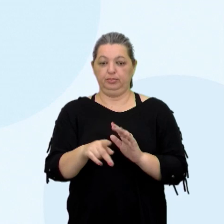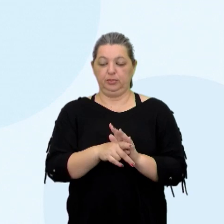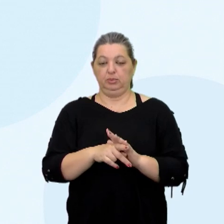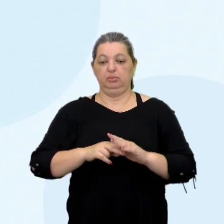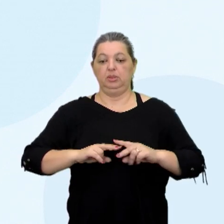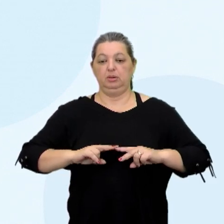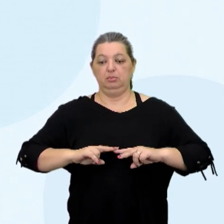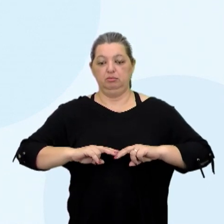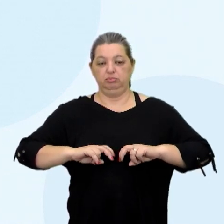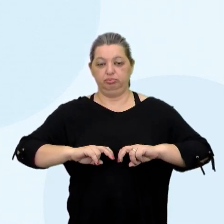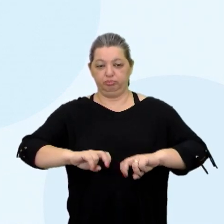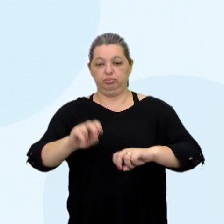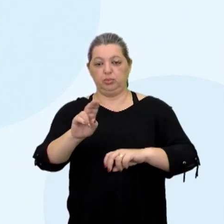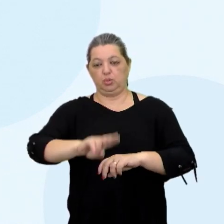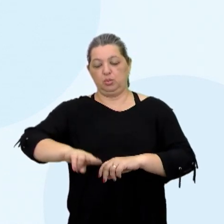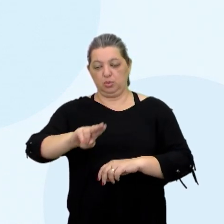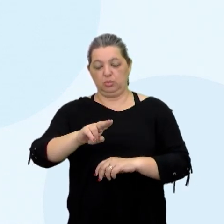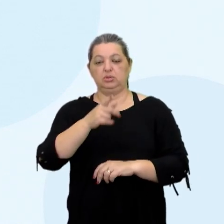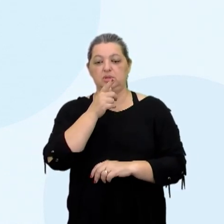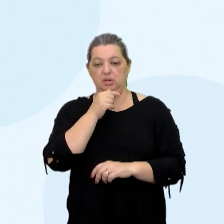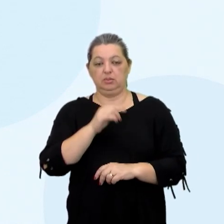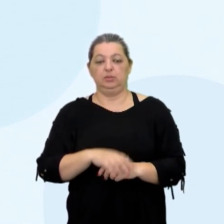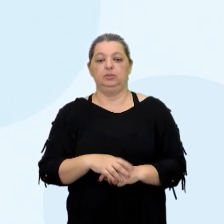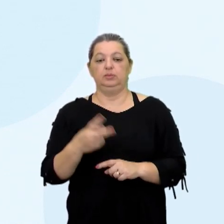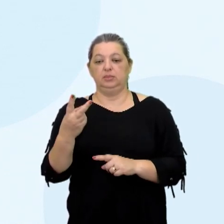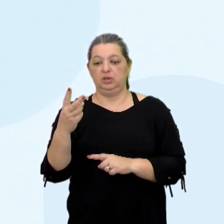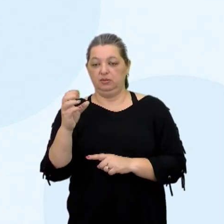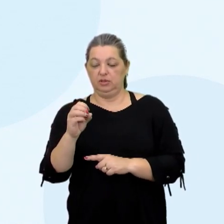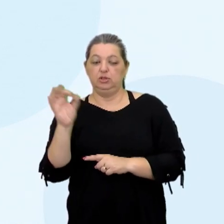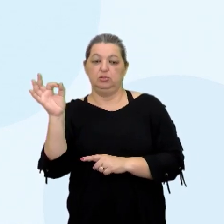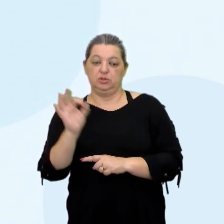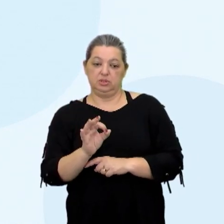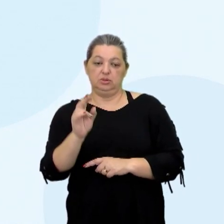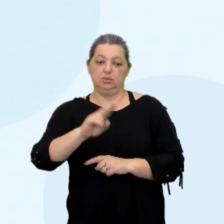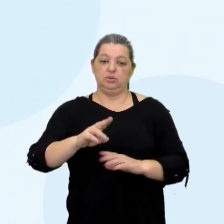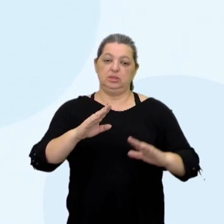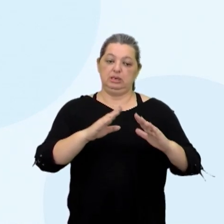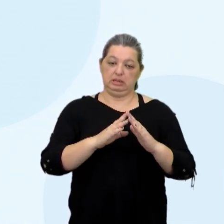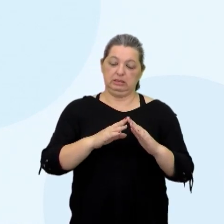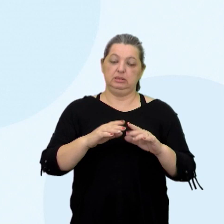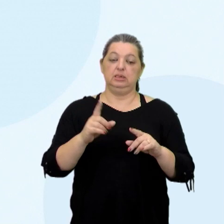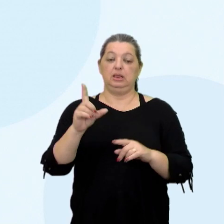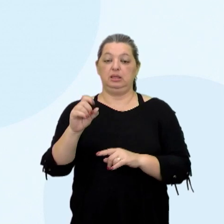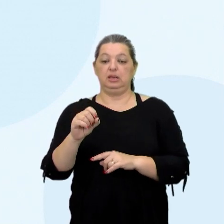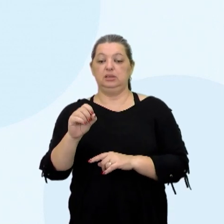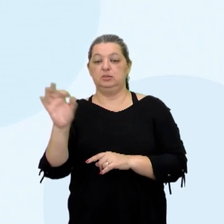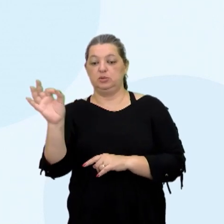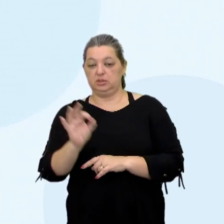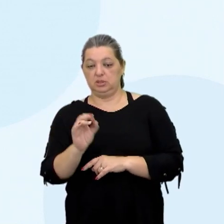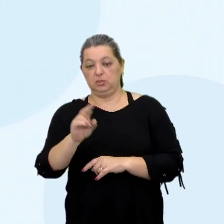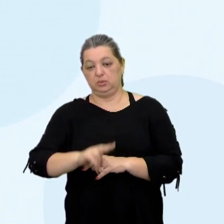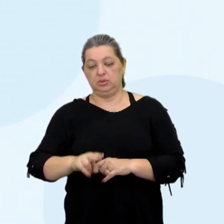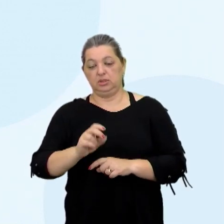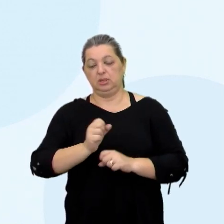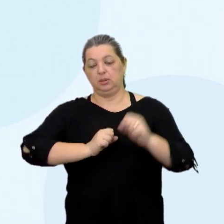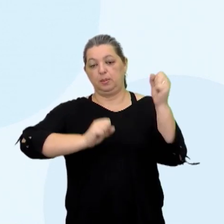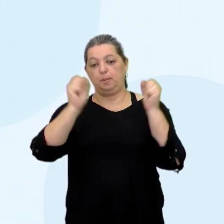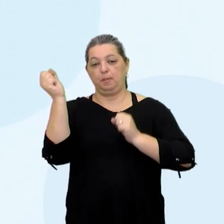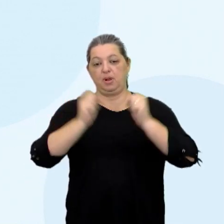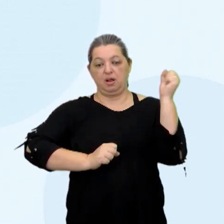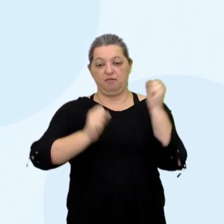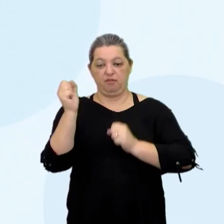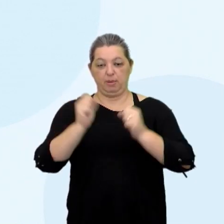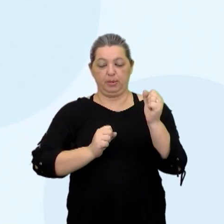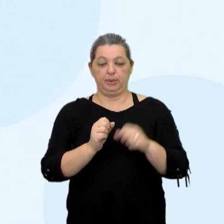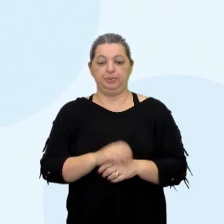extração desse recurso, seguida de 20% de uso doméstico e 10% usados pelo setor